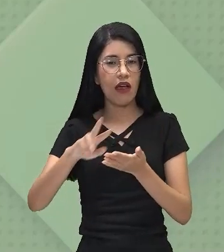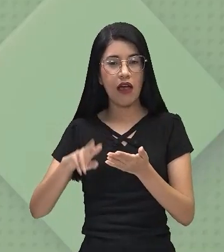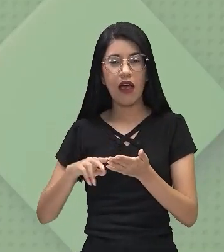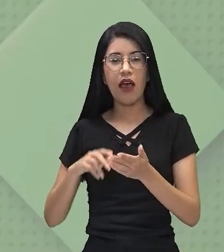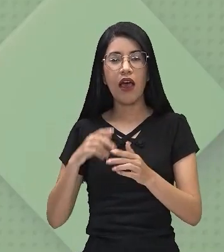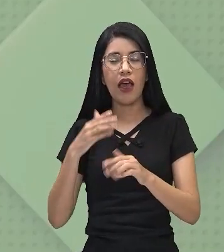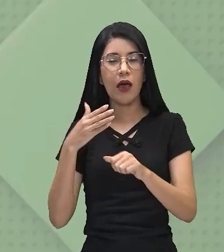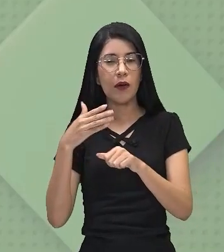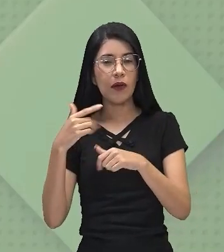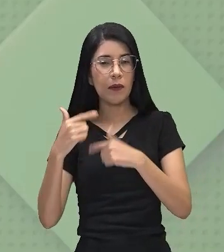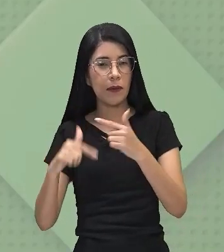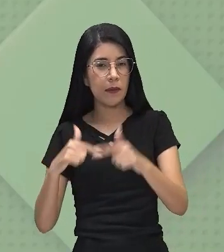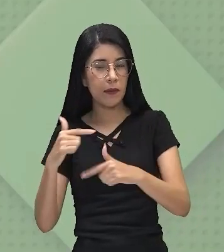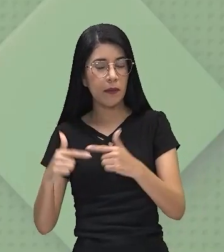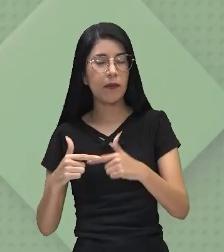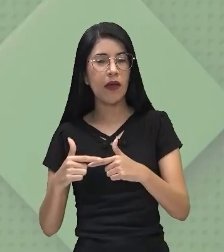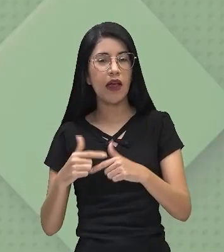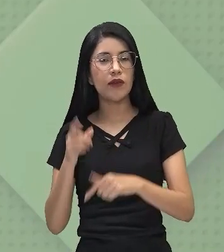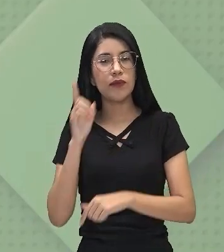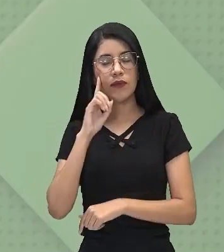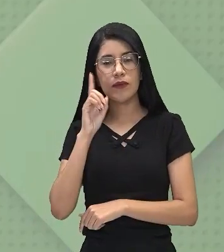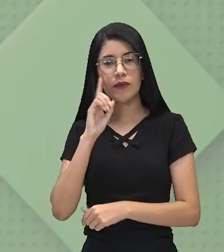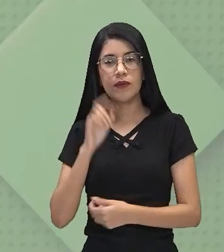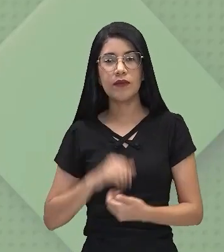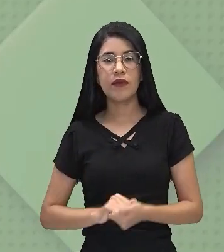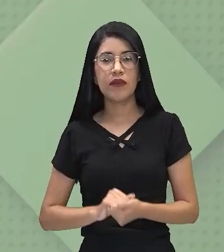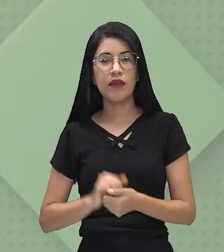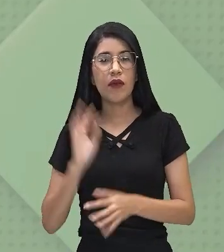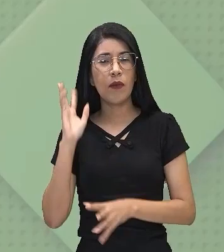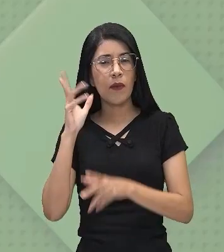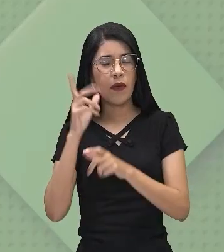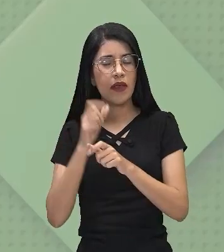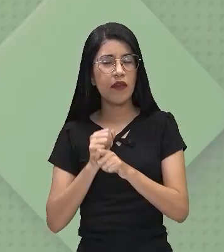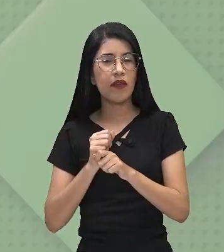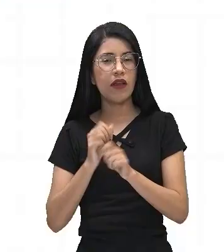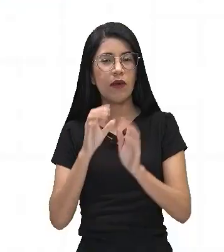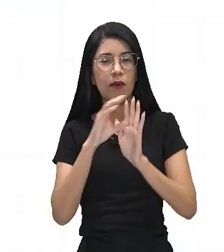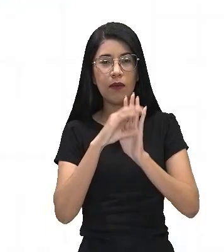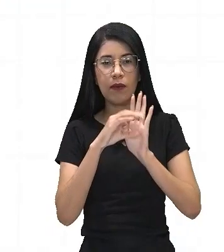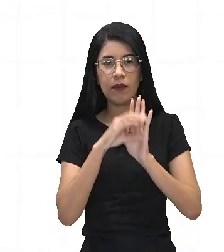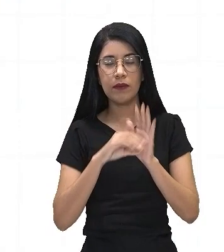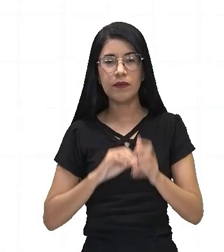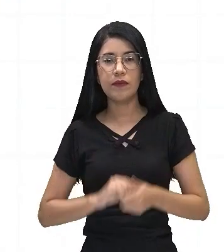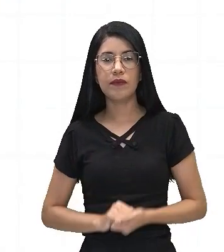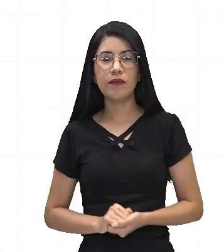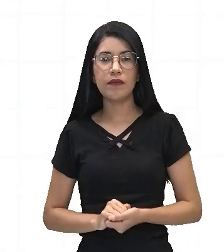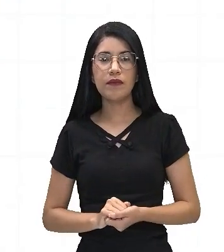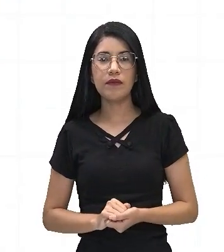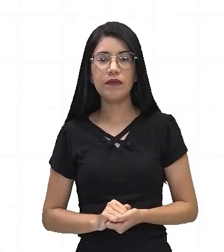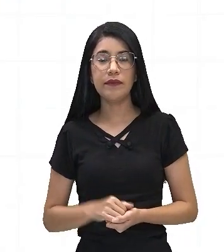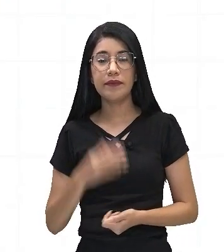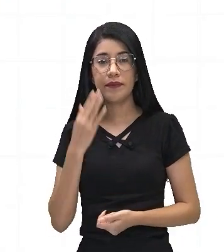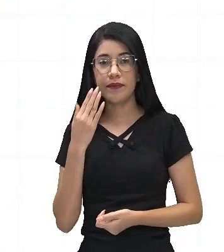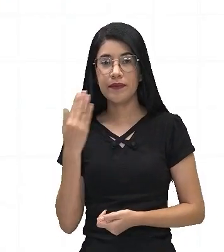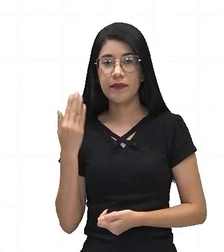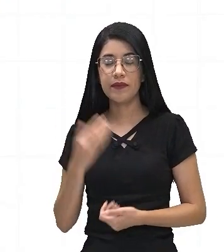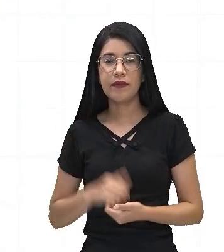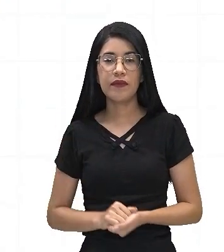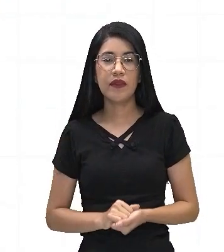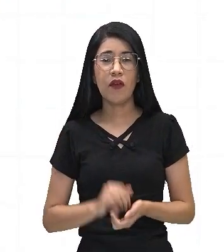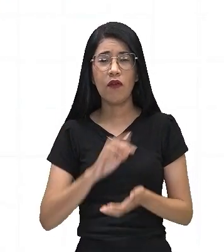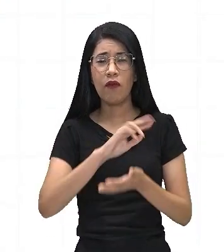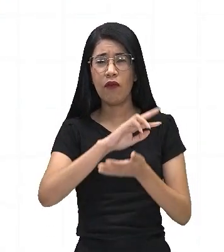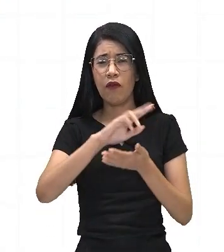nosso cotidiano. Mas vamos relembrar aí os conceitos que nós estudamos sobre energia. Observa aí comigo. Muitos